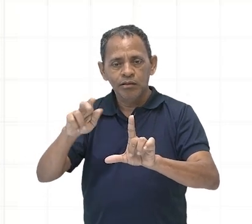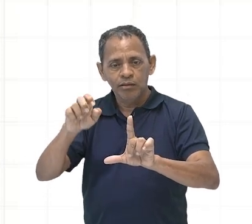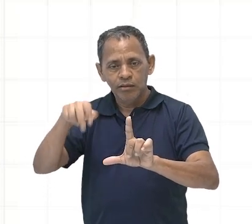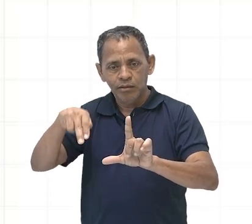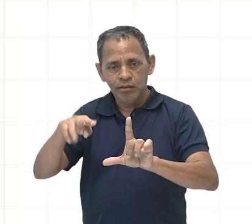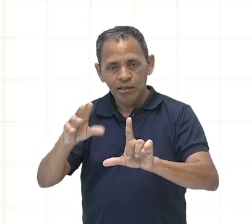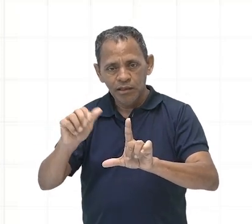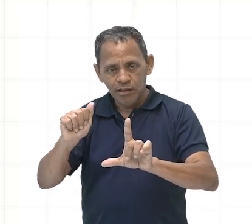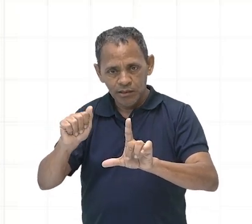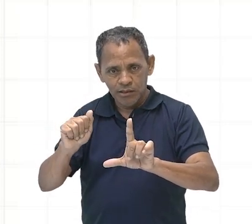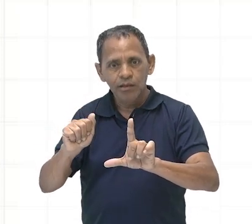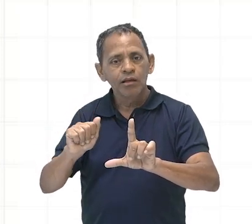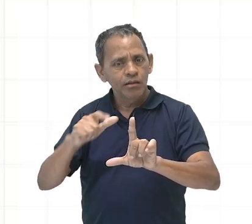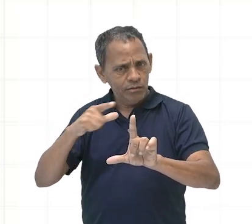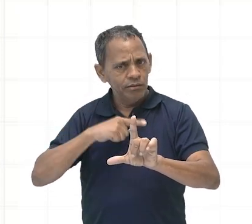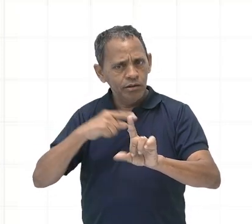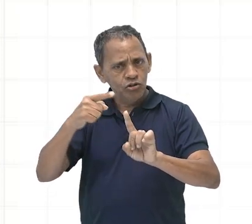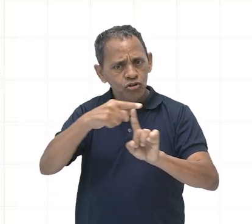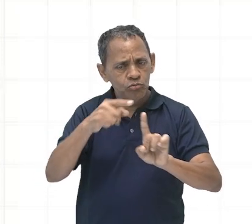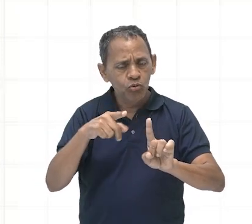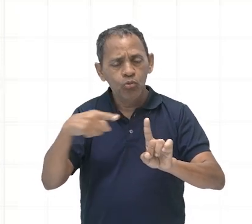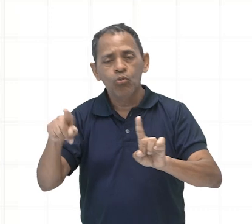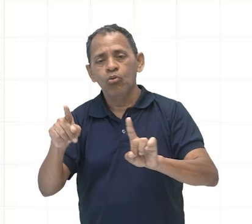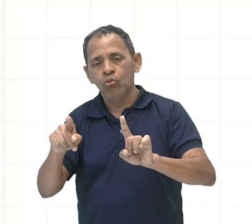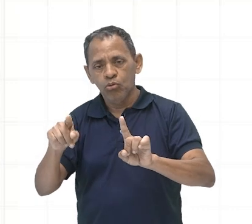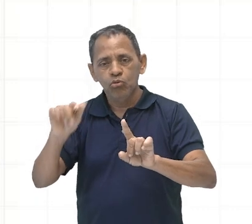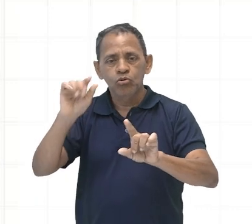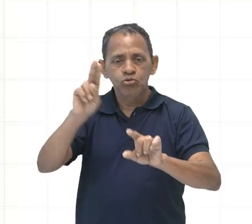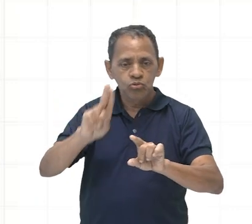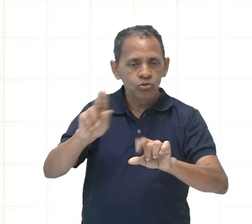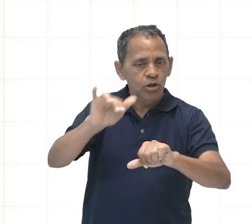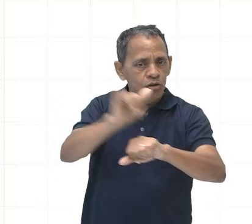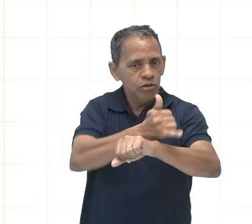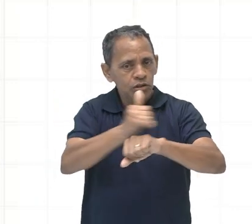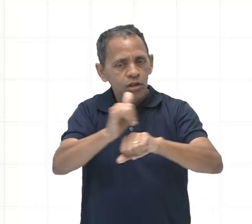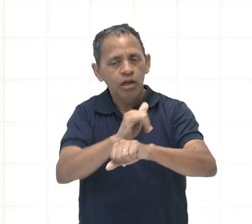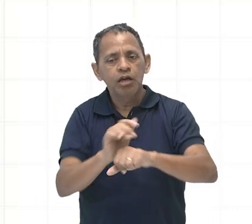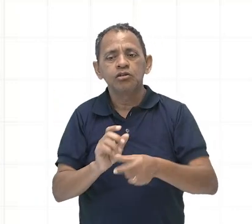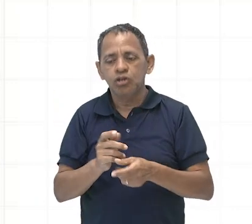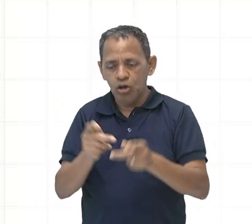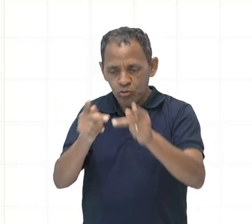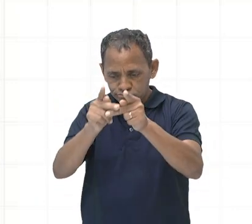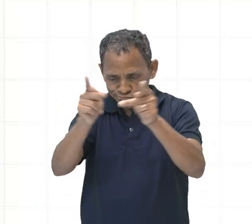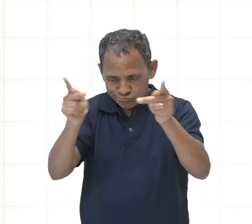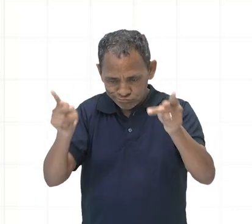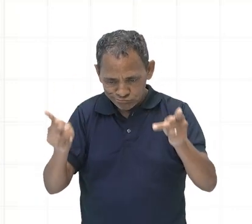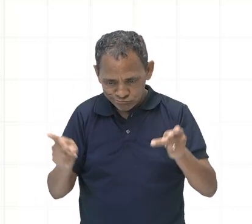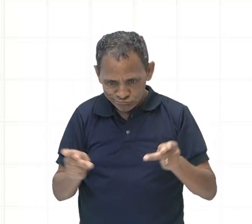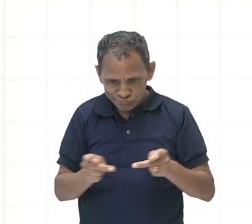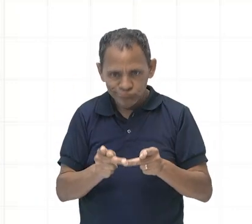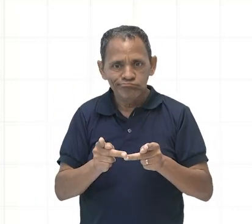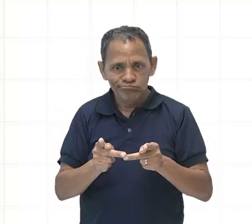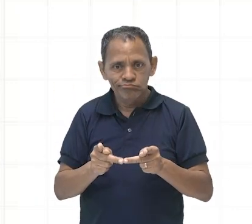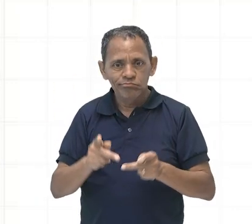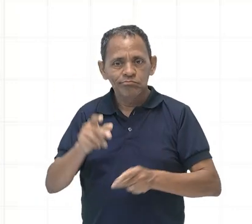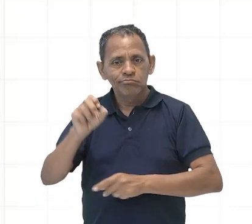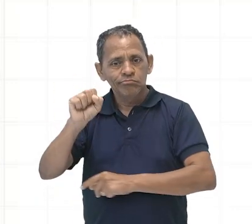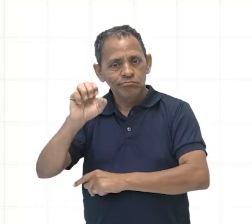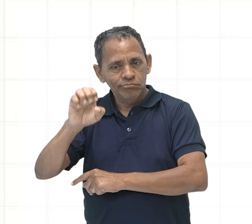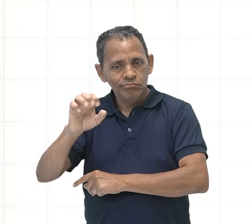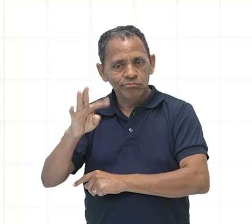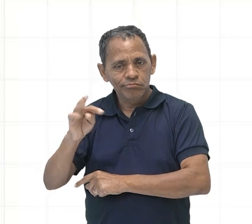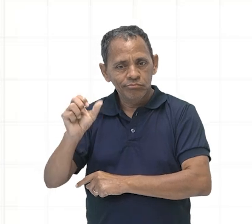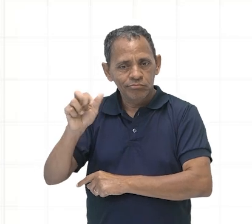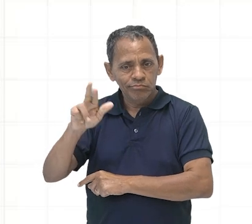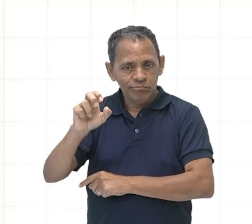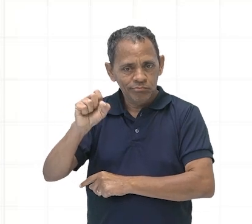forma de se desenhar um gráfico, que é o gráfico de setores. Então, nós trouxemos aqui um exemplo. As notas de 10 alunos